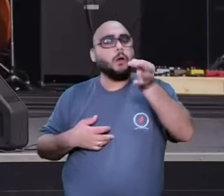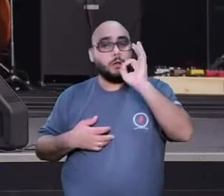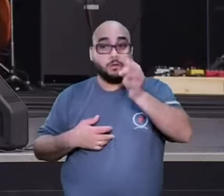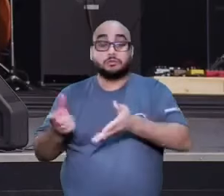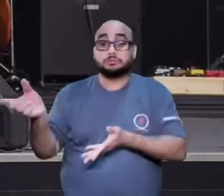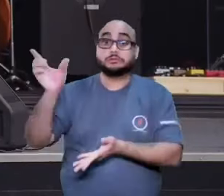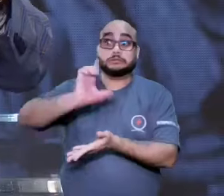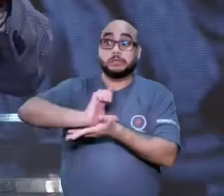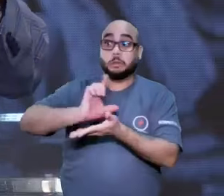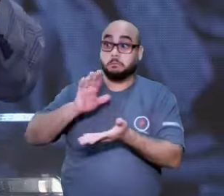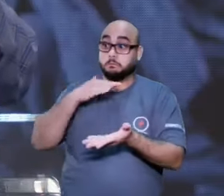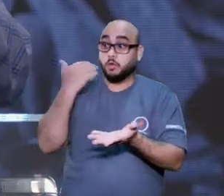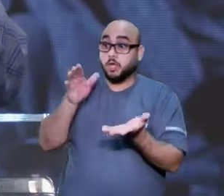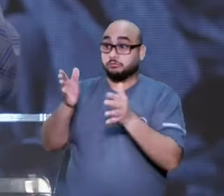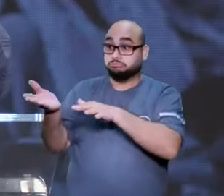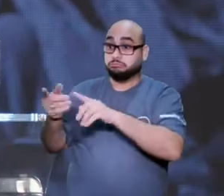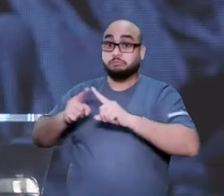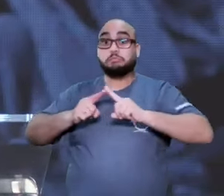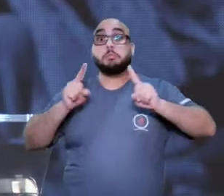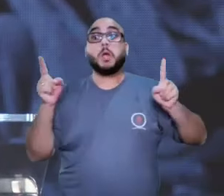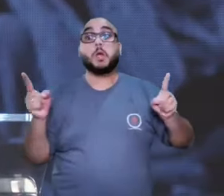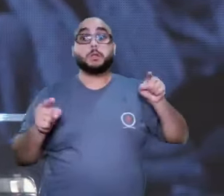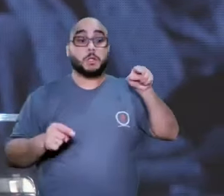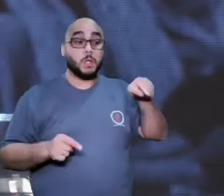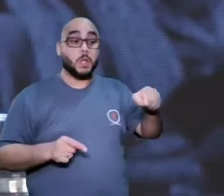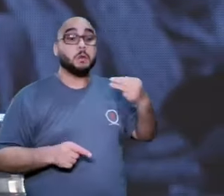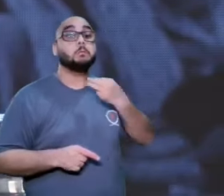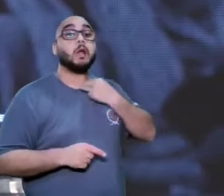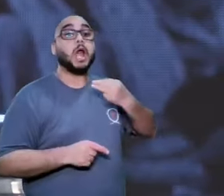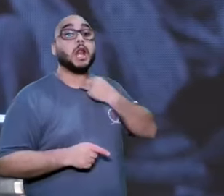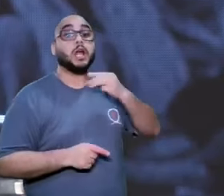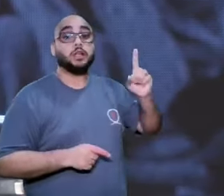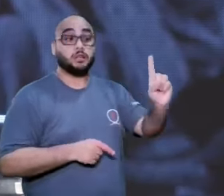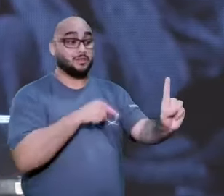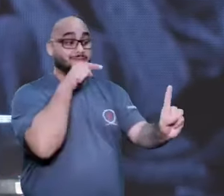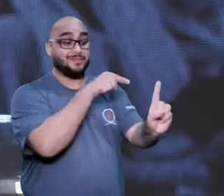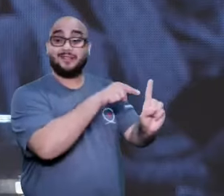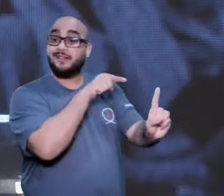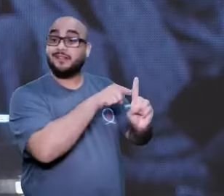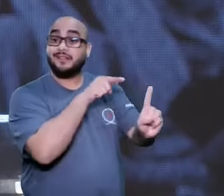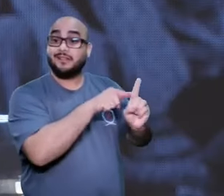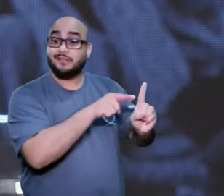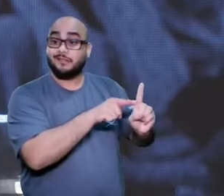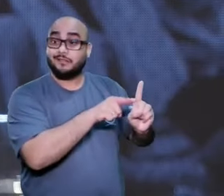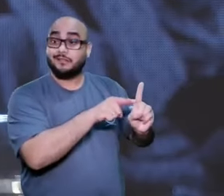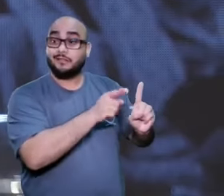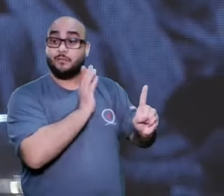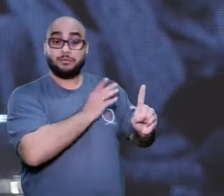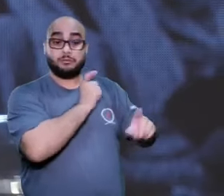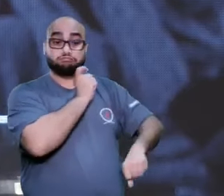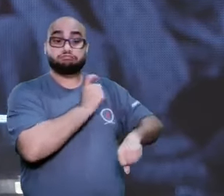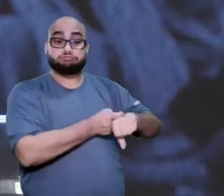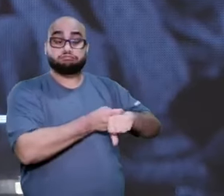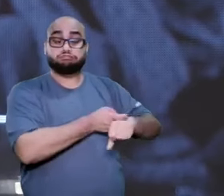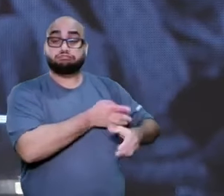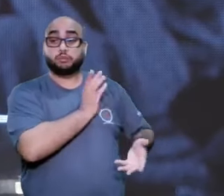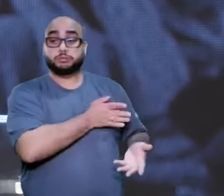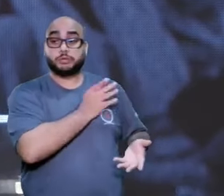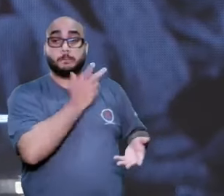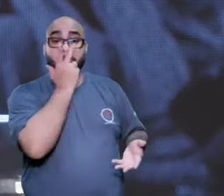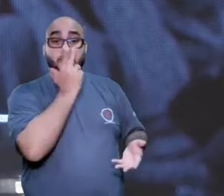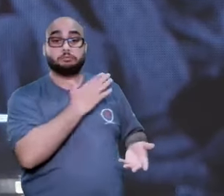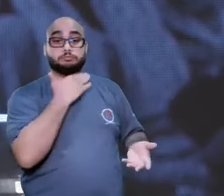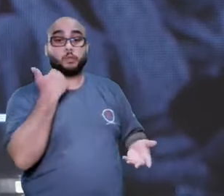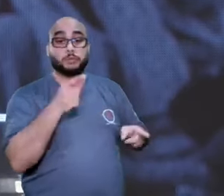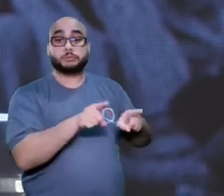difunto mas Marta carregava o difunto com ela morrendo aos pouc